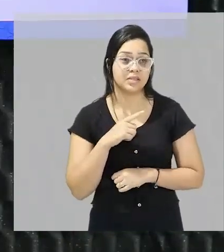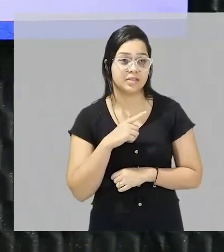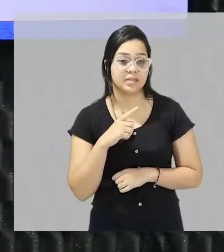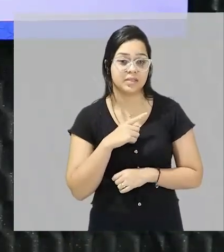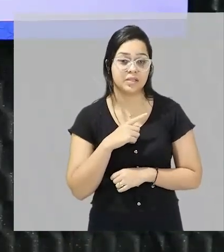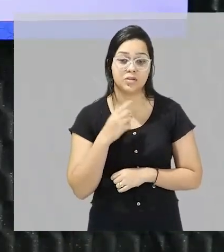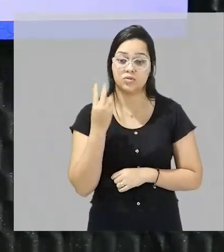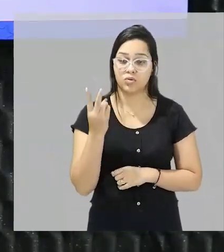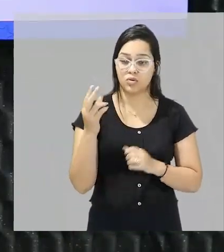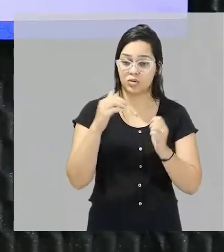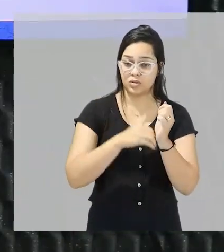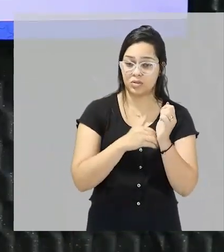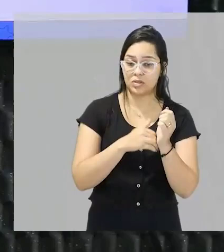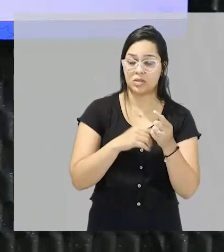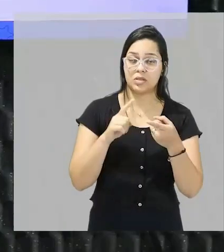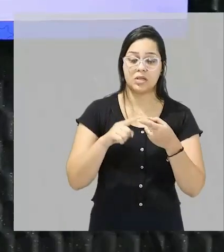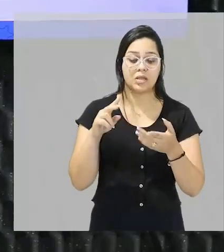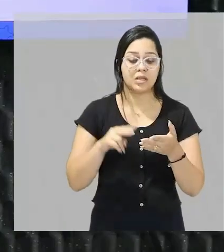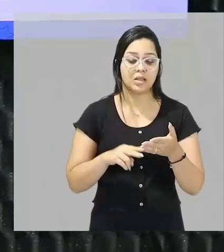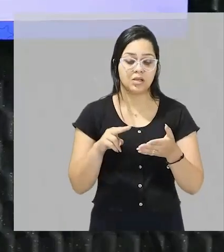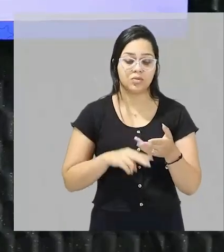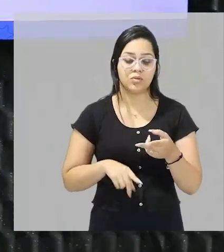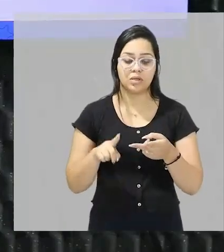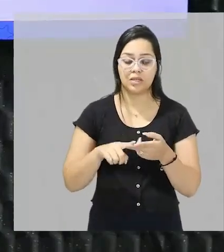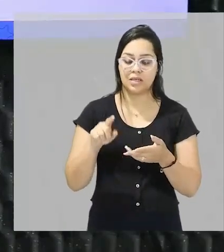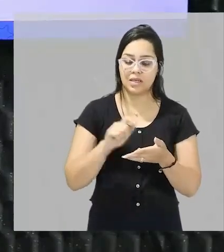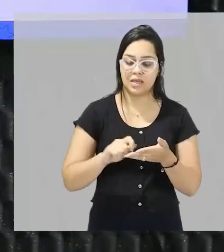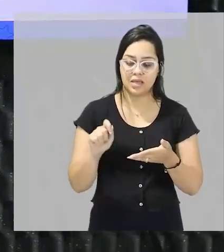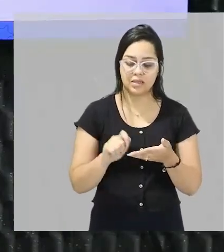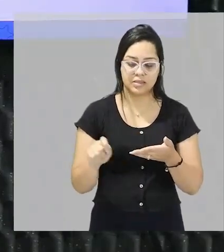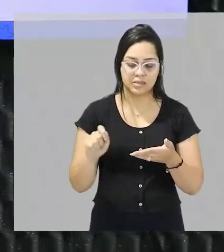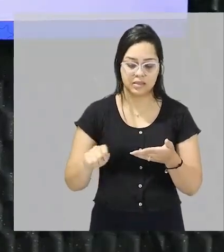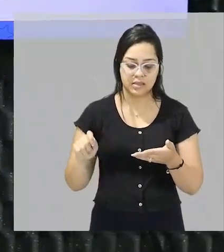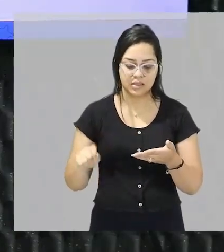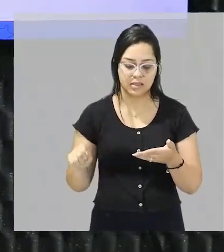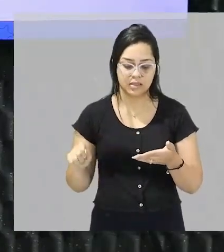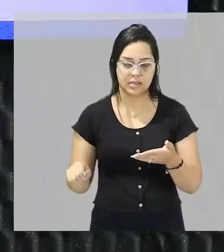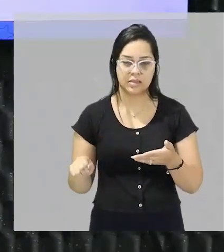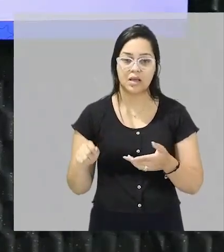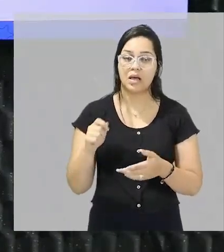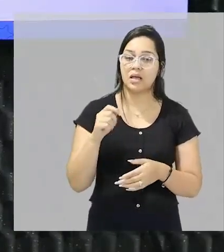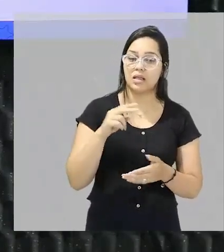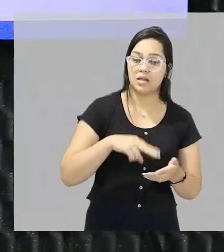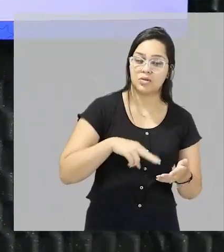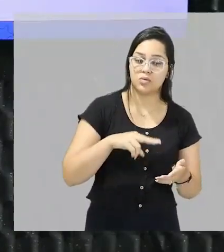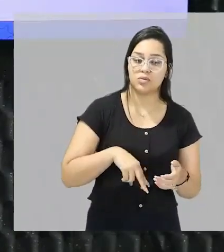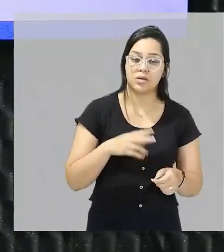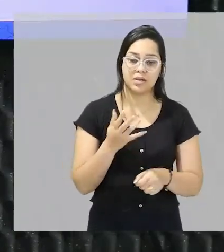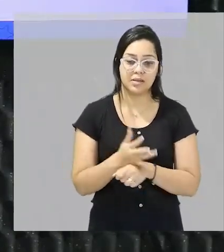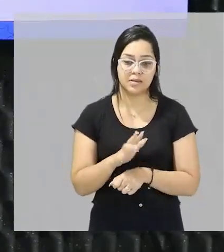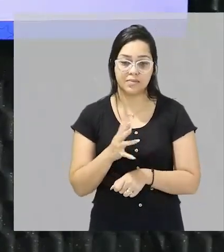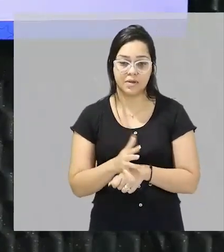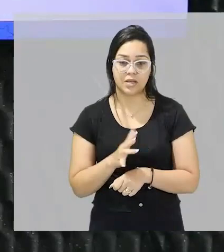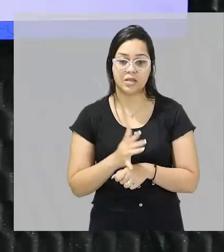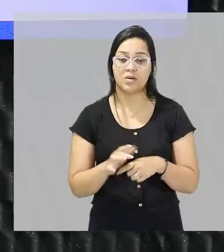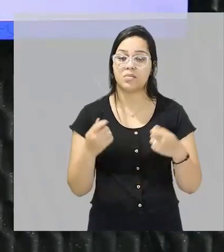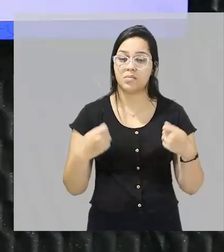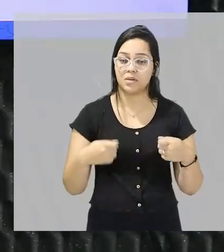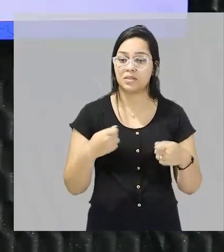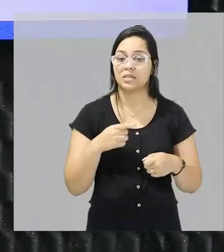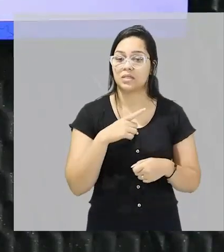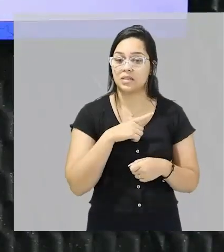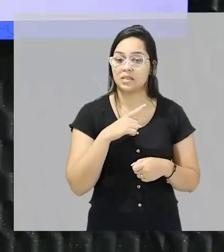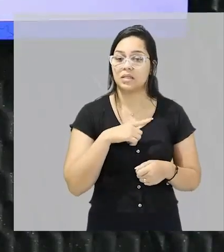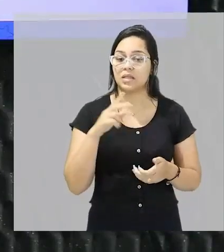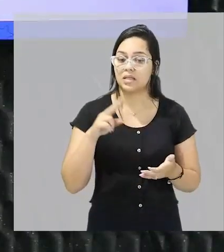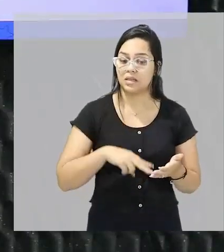dois segredos: leitura e escrita. Leitura e prática. Então, turma, tem que ter muita